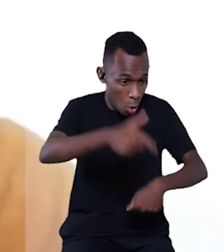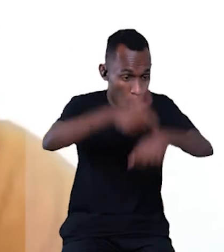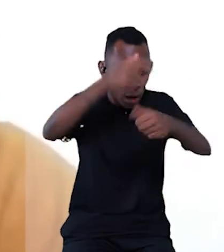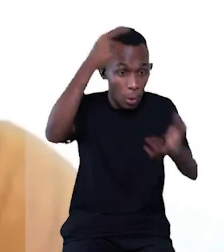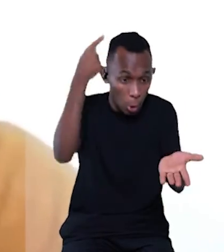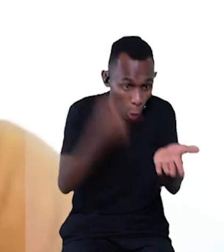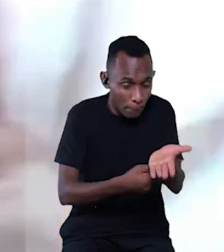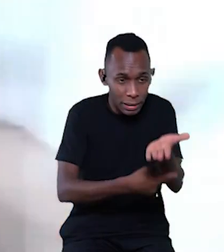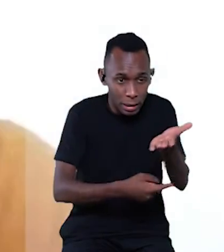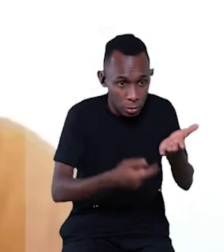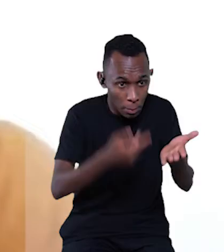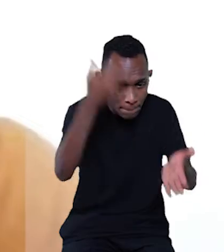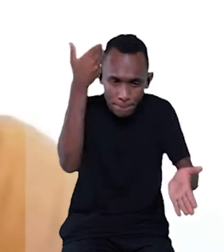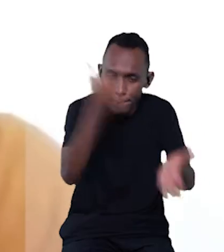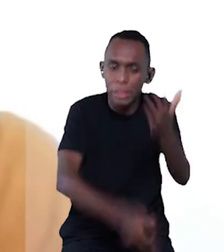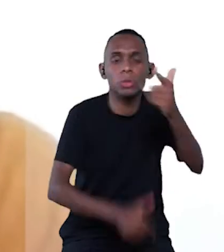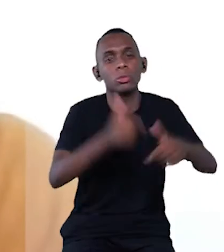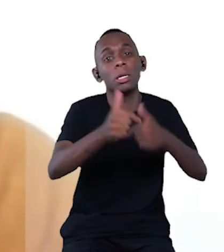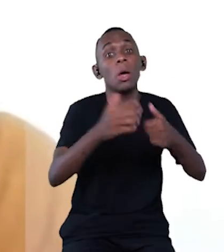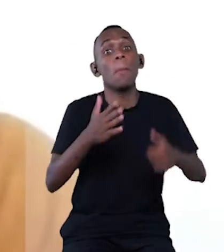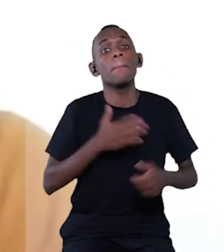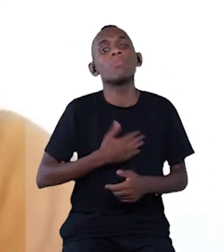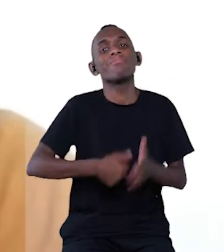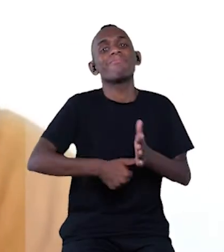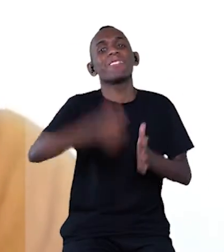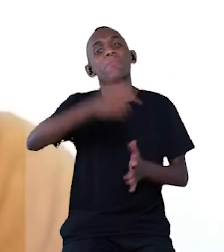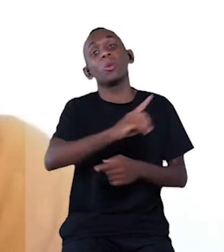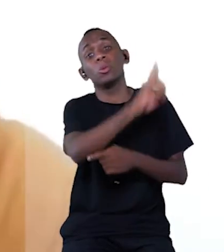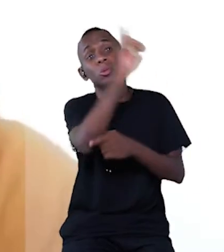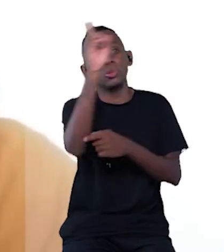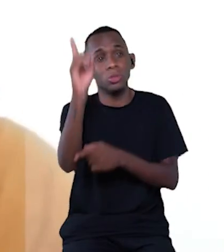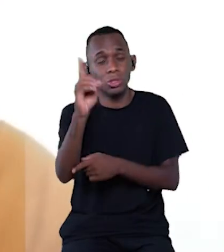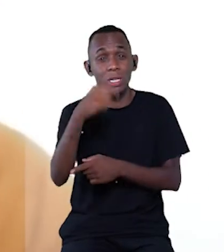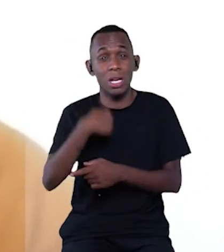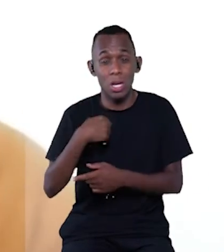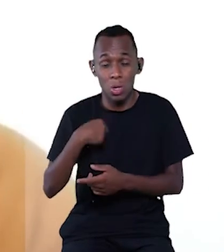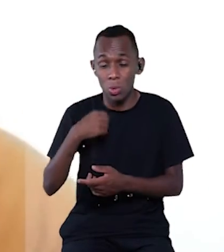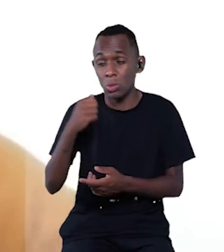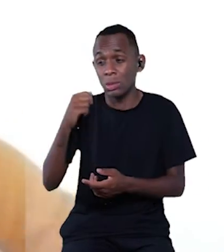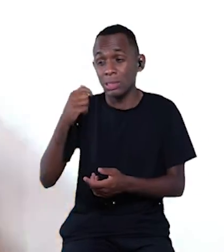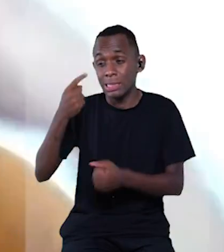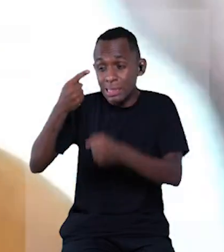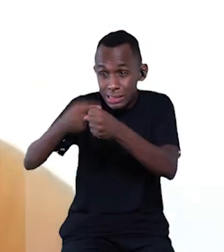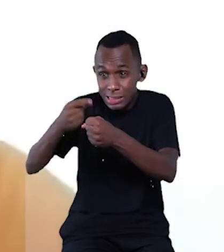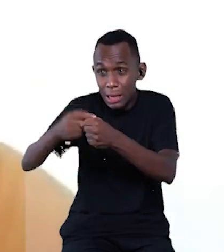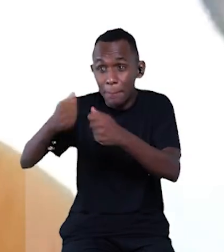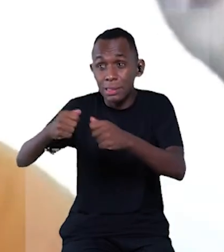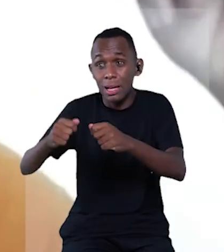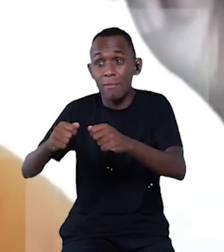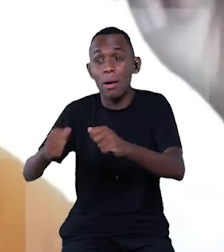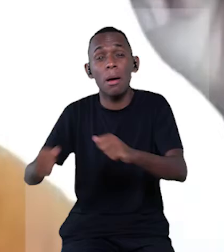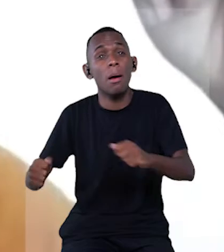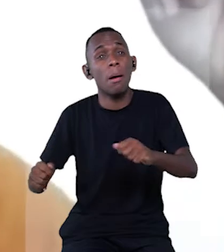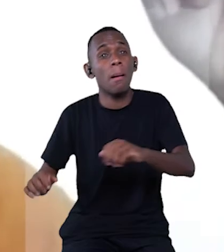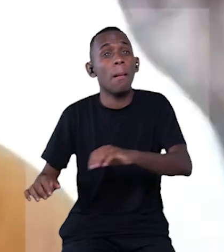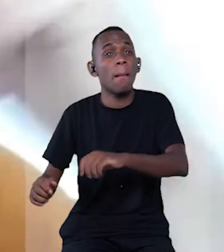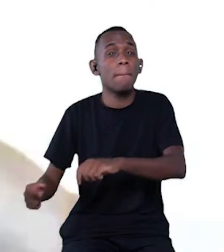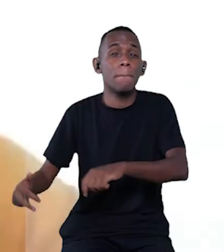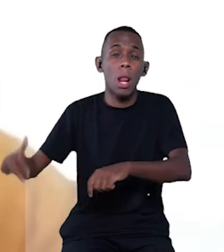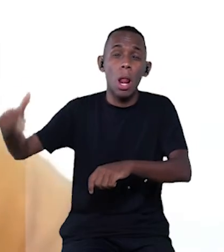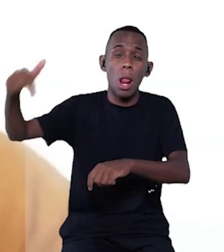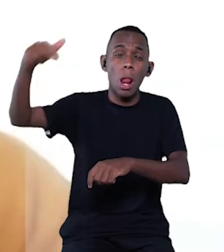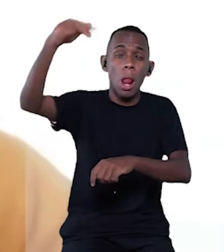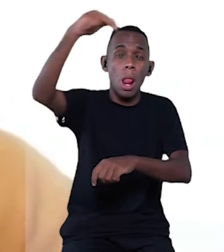chega no dia combinado, acabou. E eu era no meu primeiro dia, eu morava no ponto da cidade, tinha que praticamente atravessar a cidade